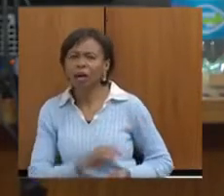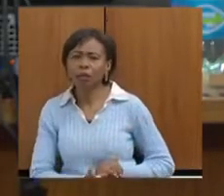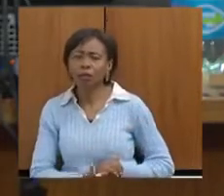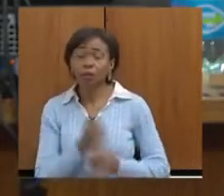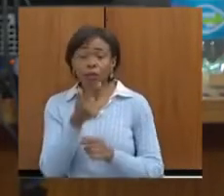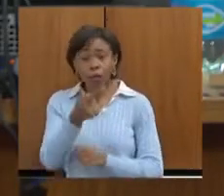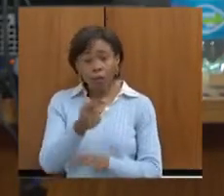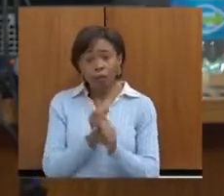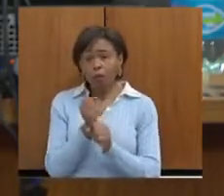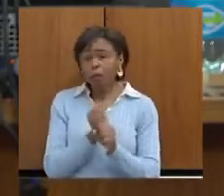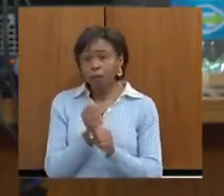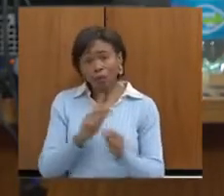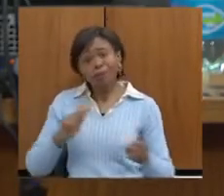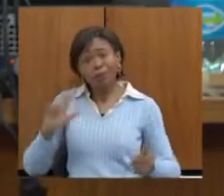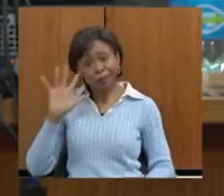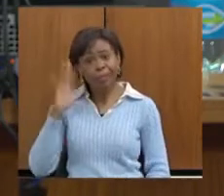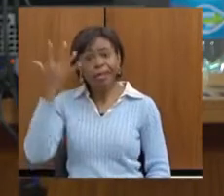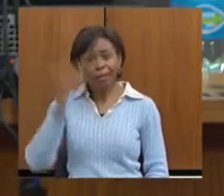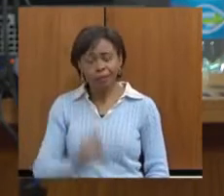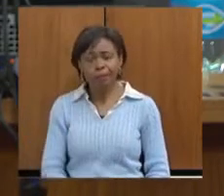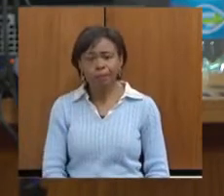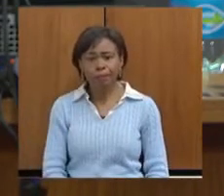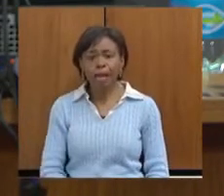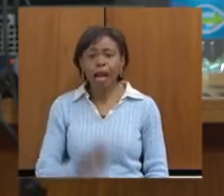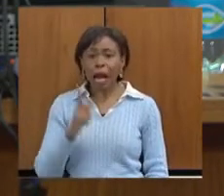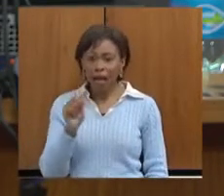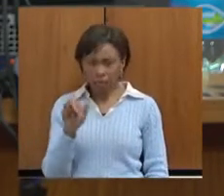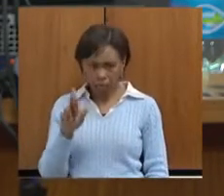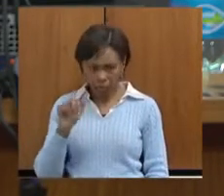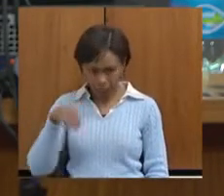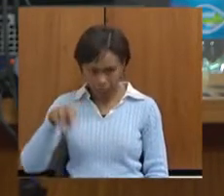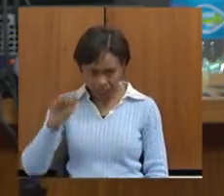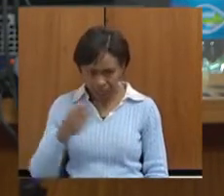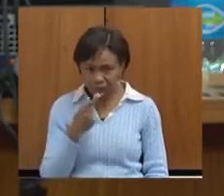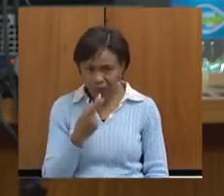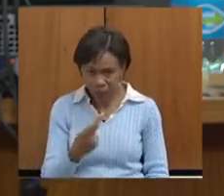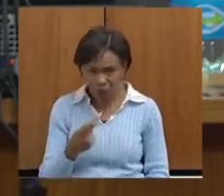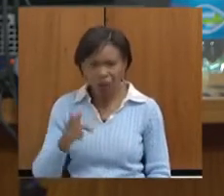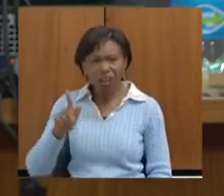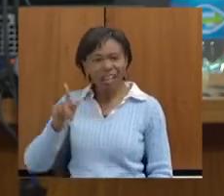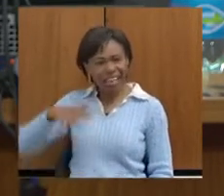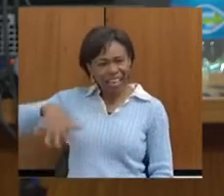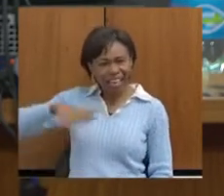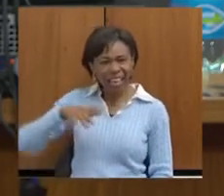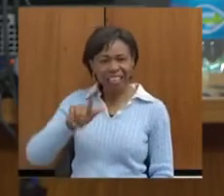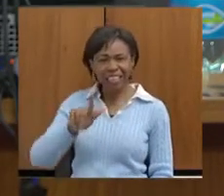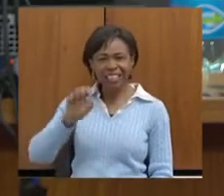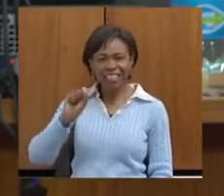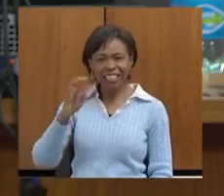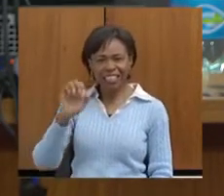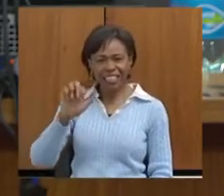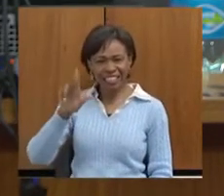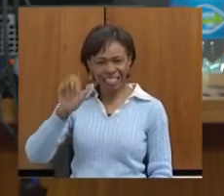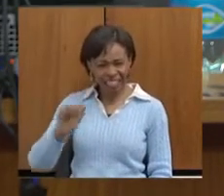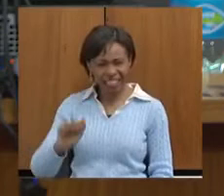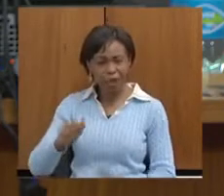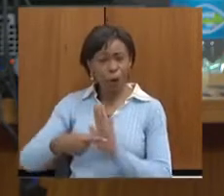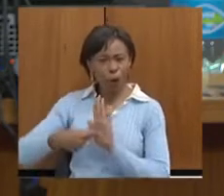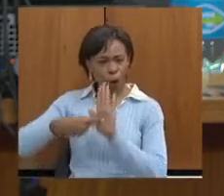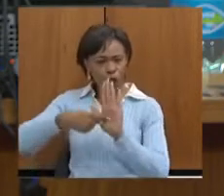desses sete anos quando a Karina trouxe apresentação aqui de Gesteira ela trouxe uma linha do tempo ali